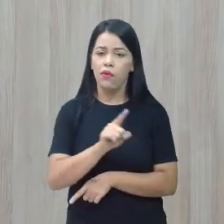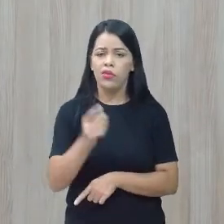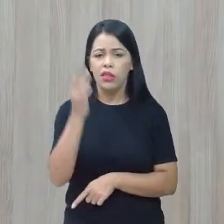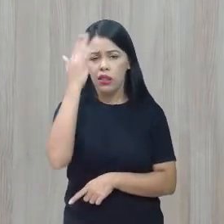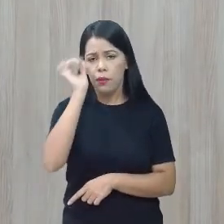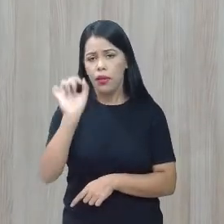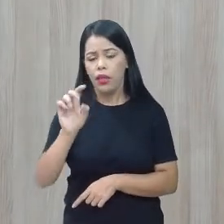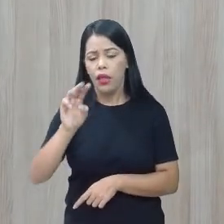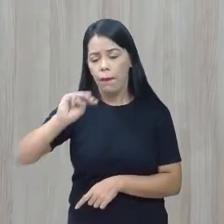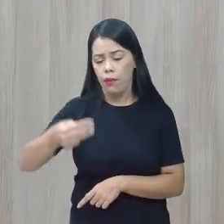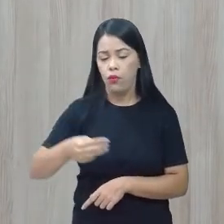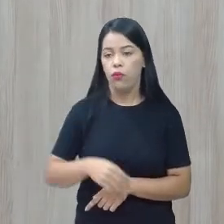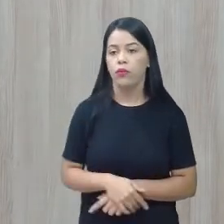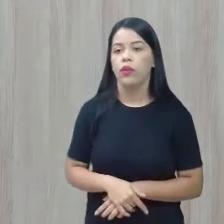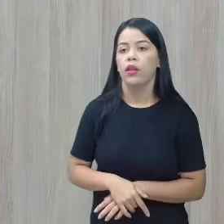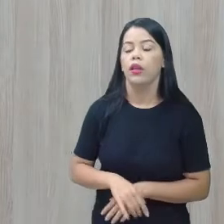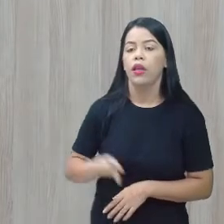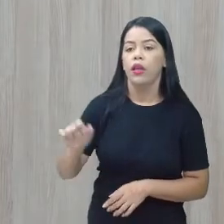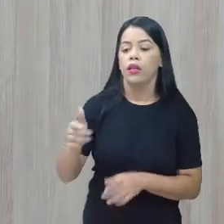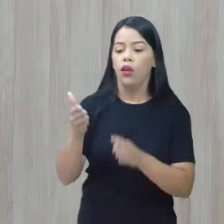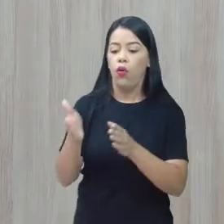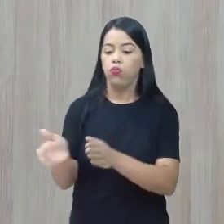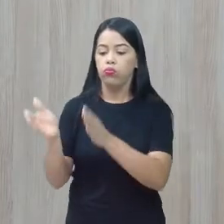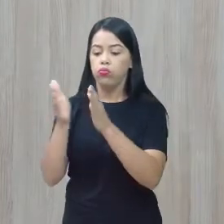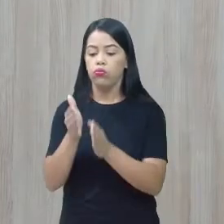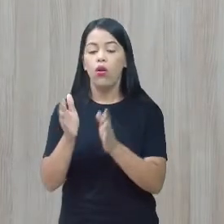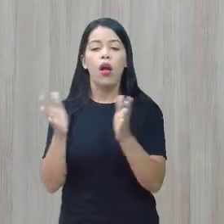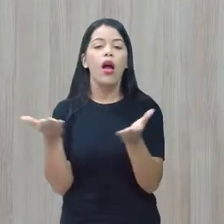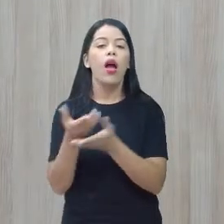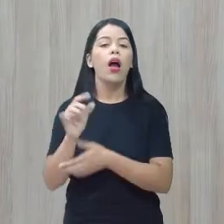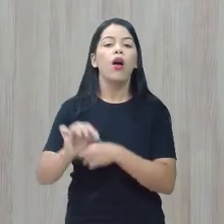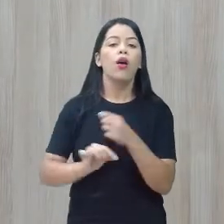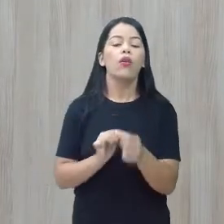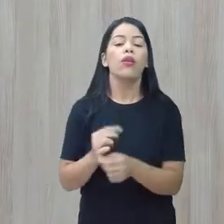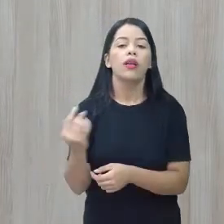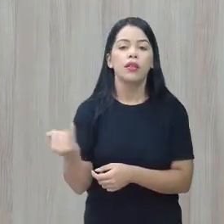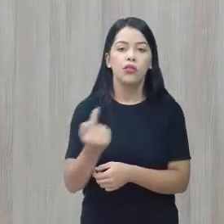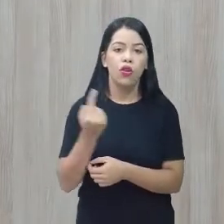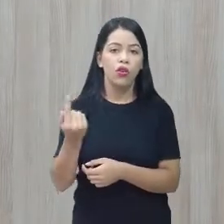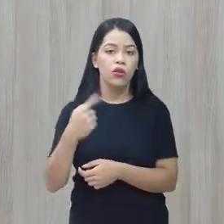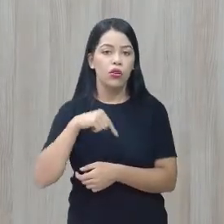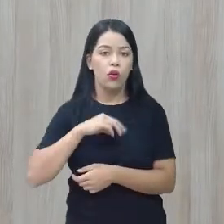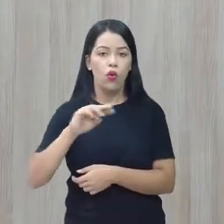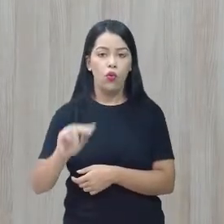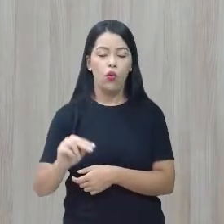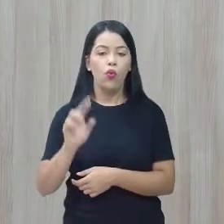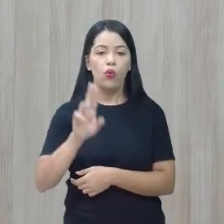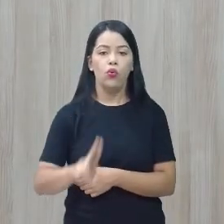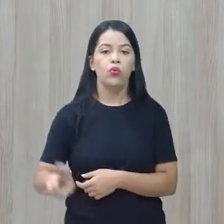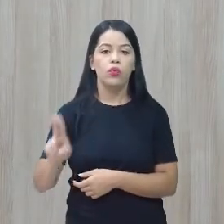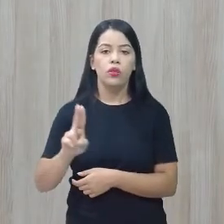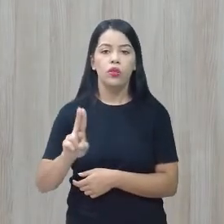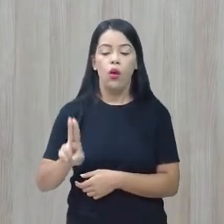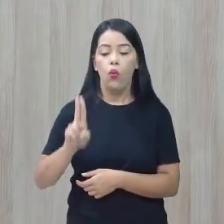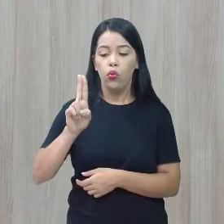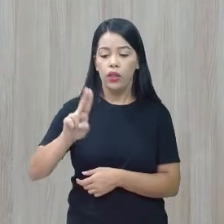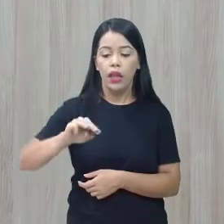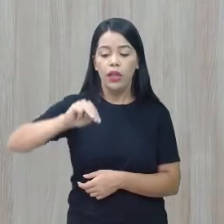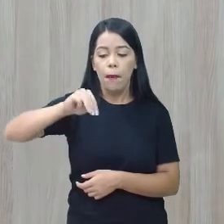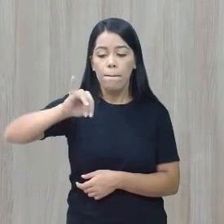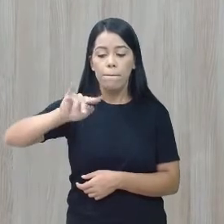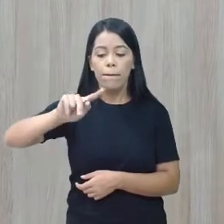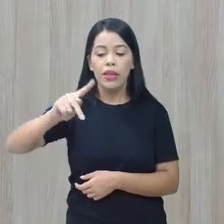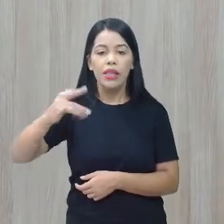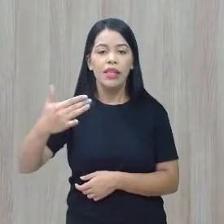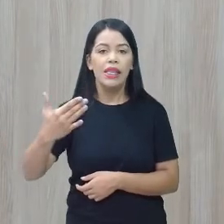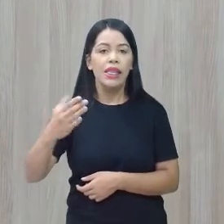certo? E o último grupo ali, na verdade, ele vai estar sozinho, porque eu utilizei 2 milhões, né? A gente tem uma unidade de milhão aí, tá certo? E